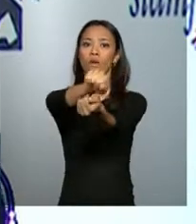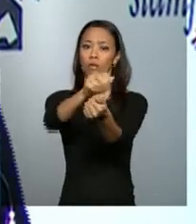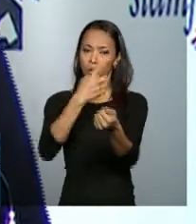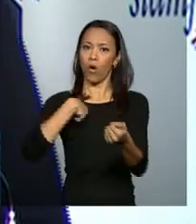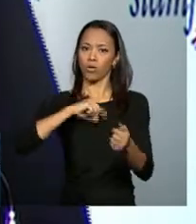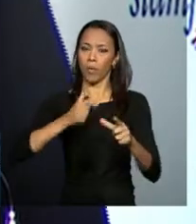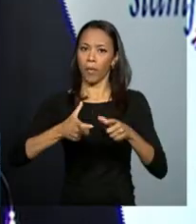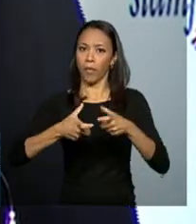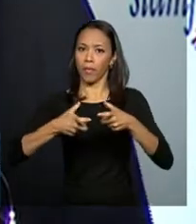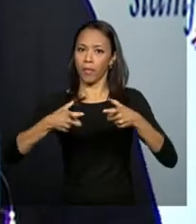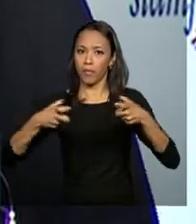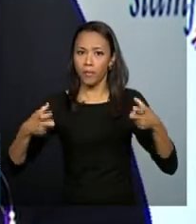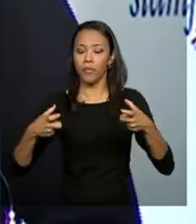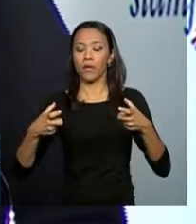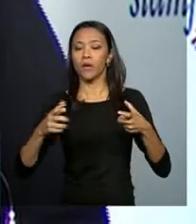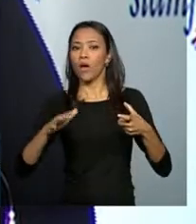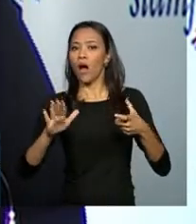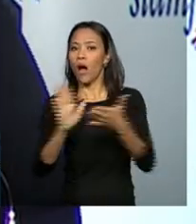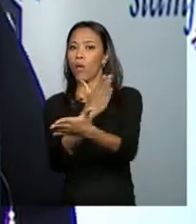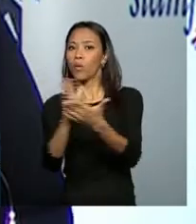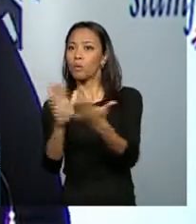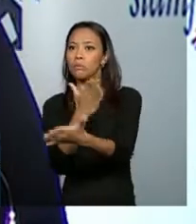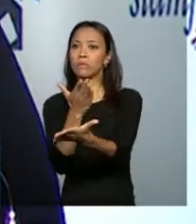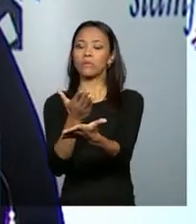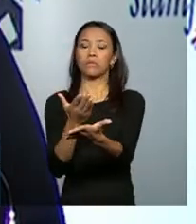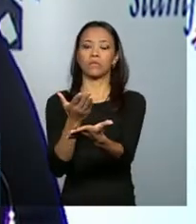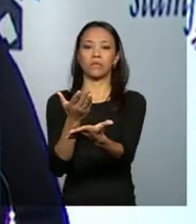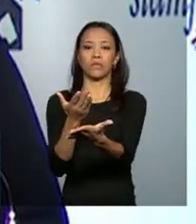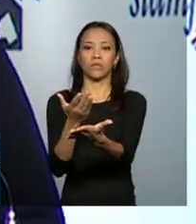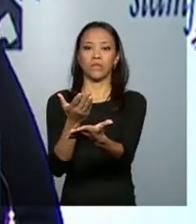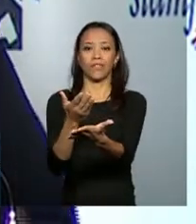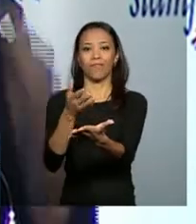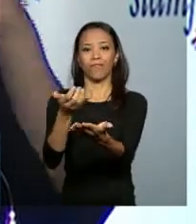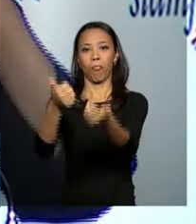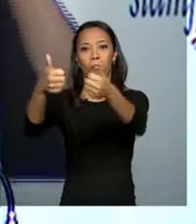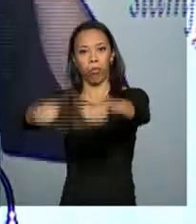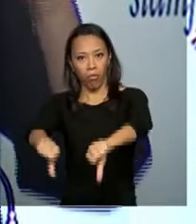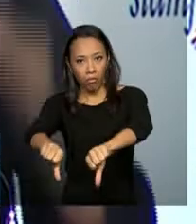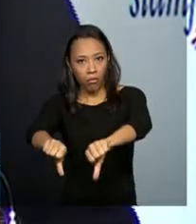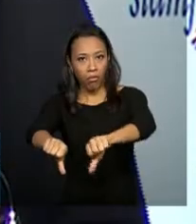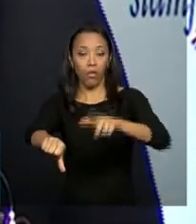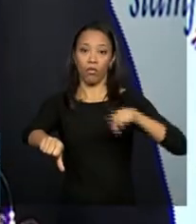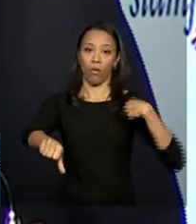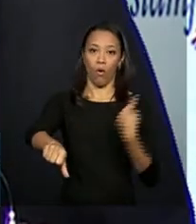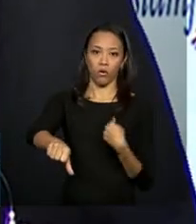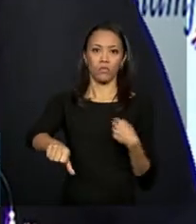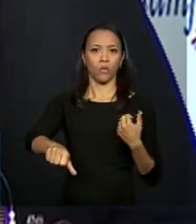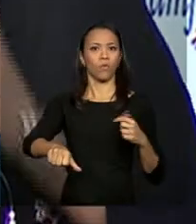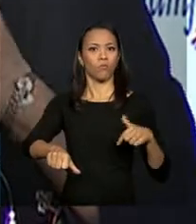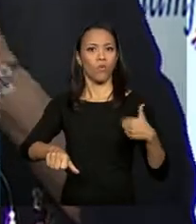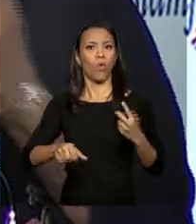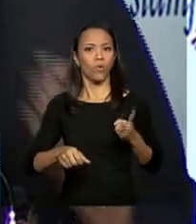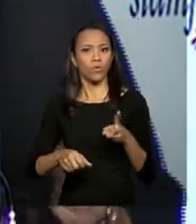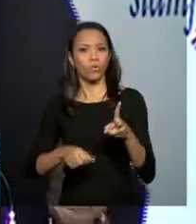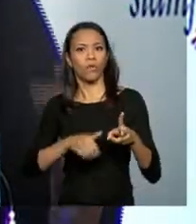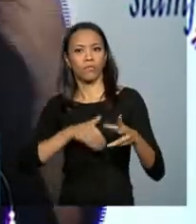Enquanto uns caíam de forma significativa, nós mantivemos o crescimento. Mas